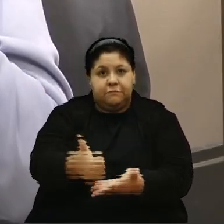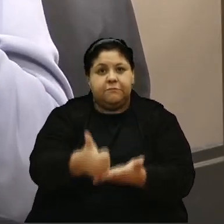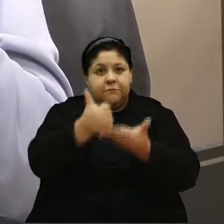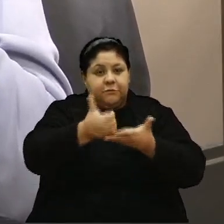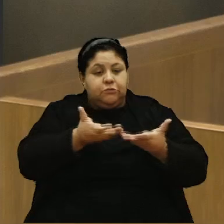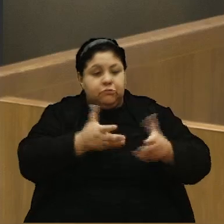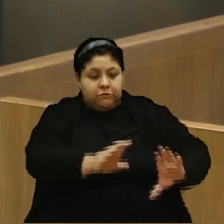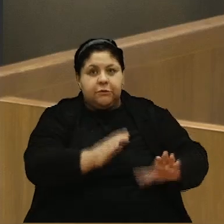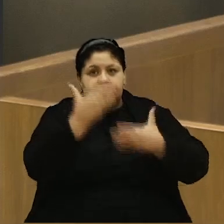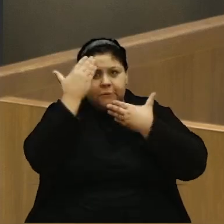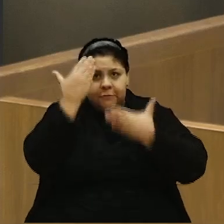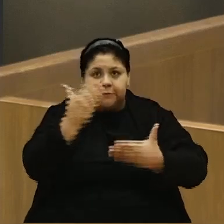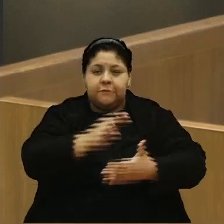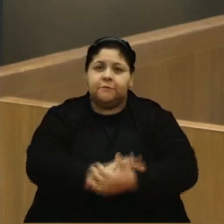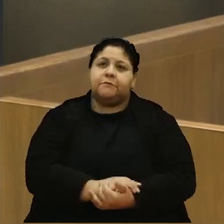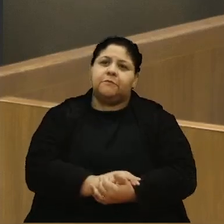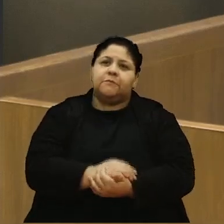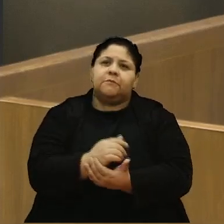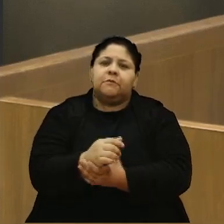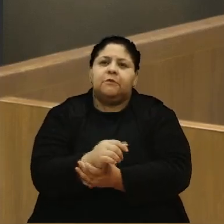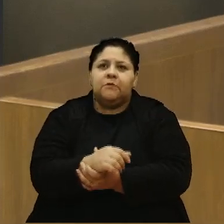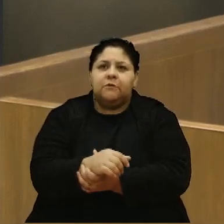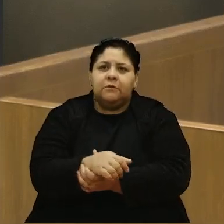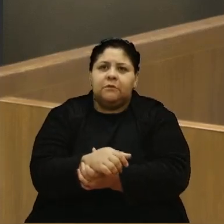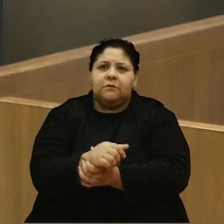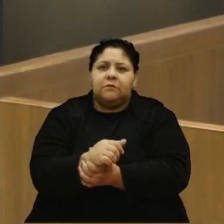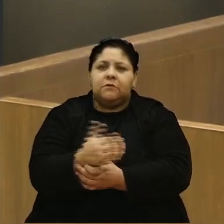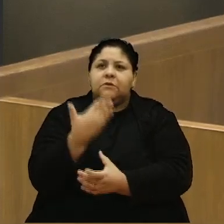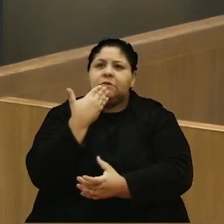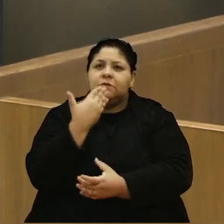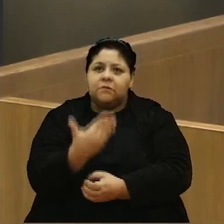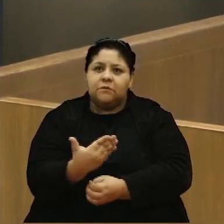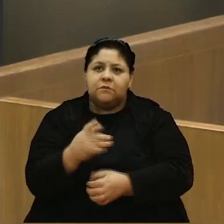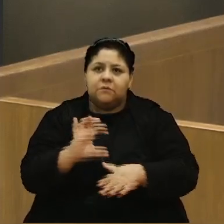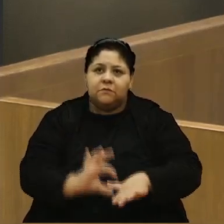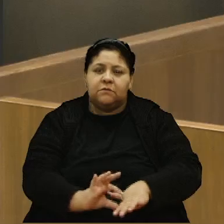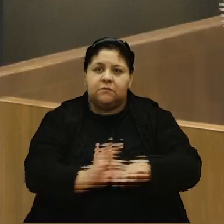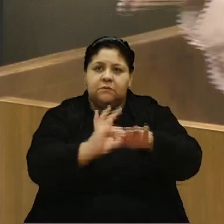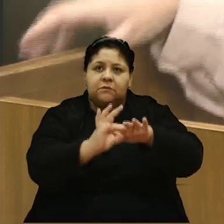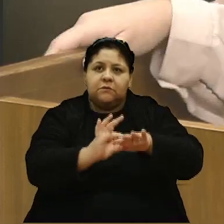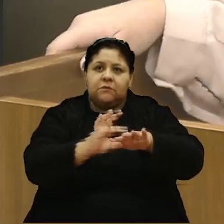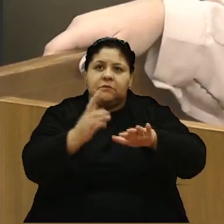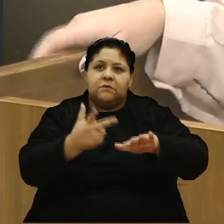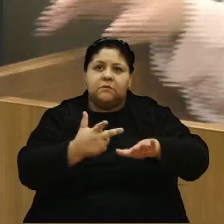Muito obrigado. Obrigada, vereador Iago. Eu peço já, líder, uma declaração